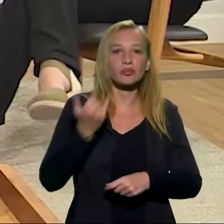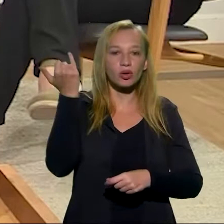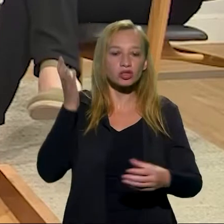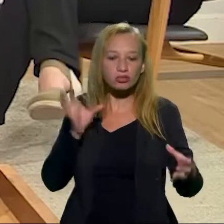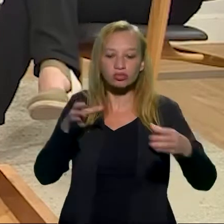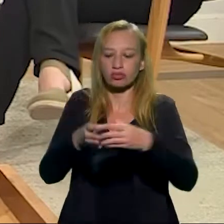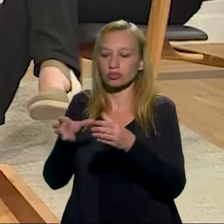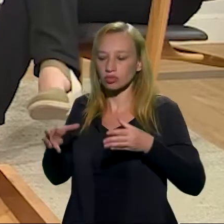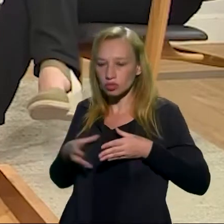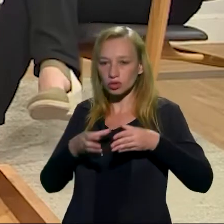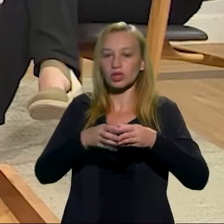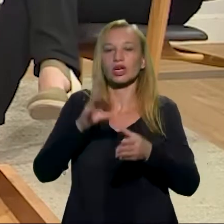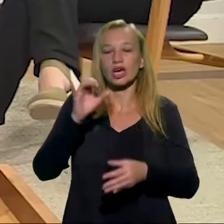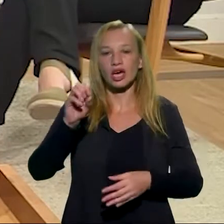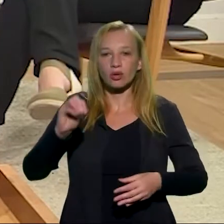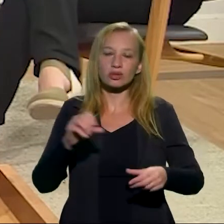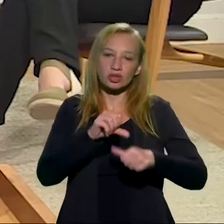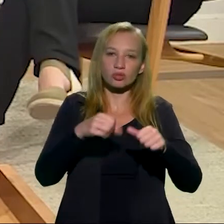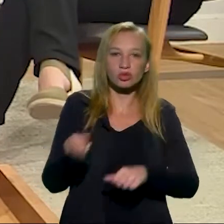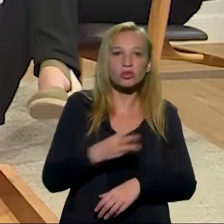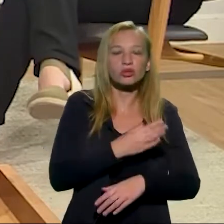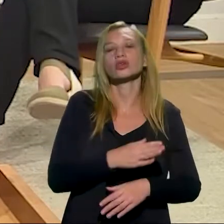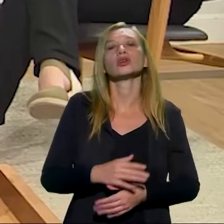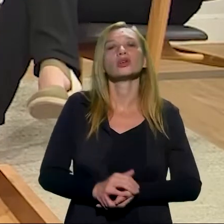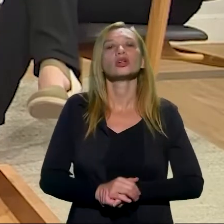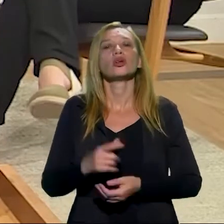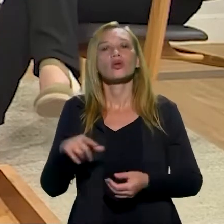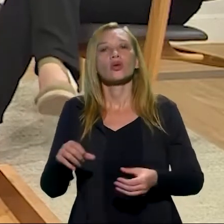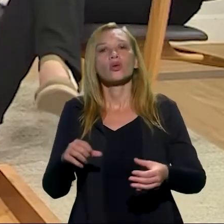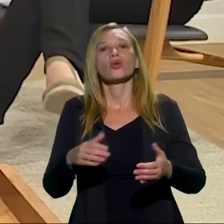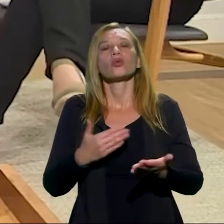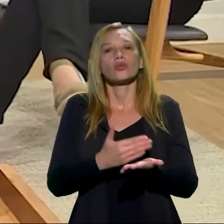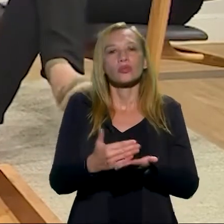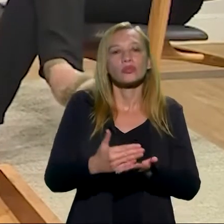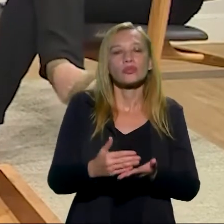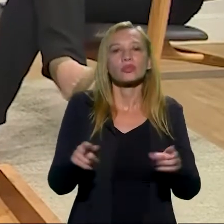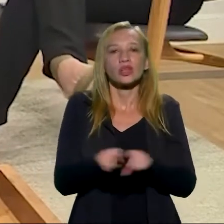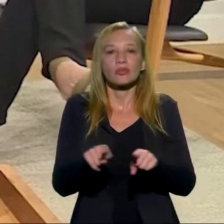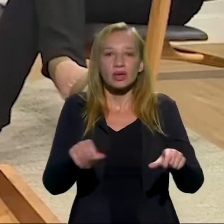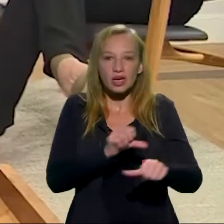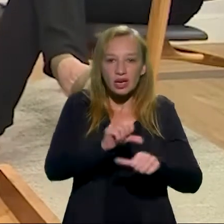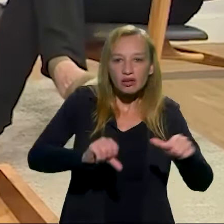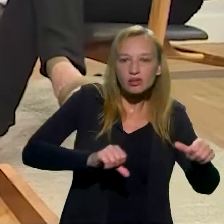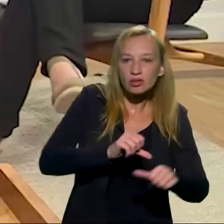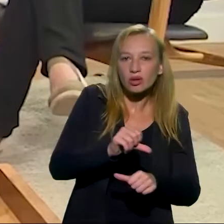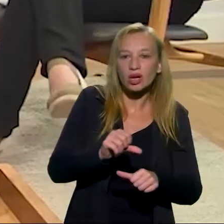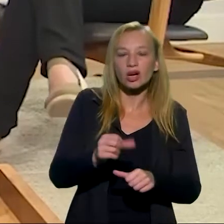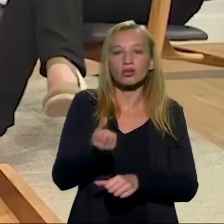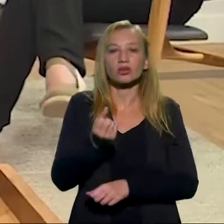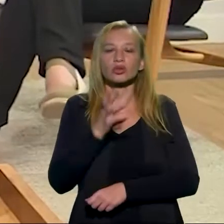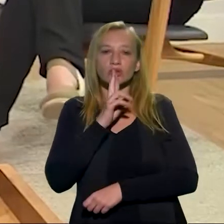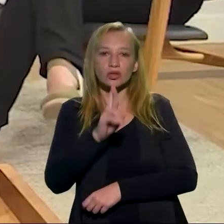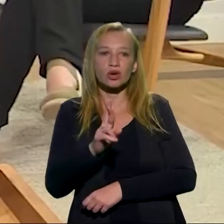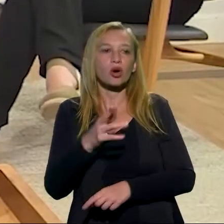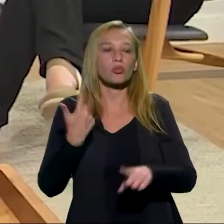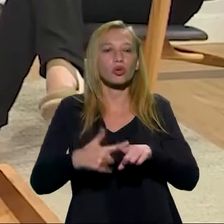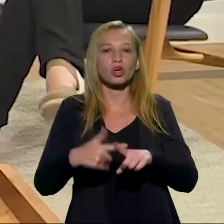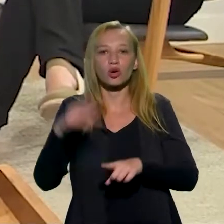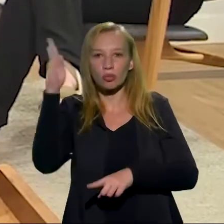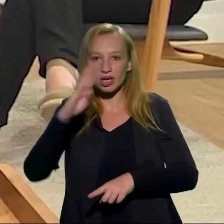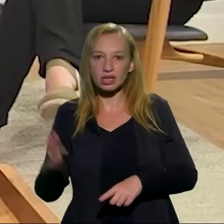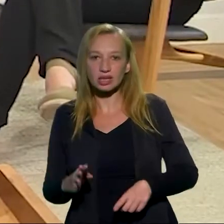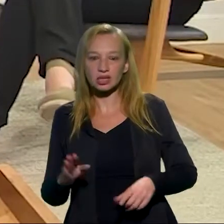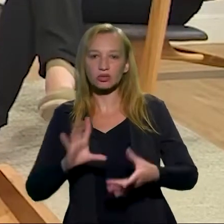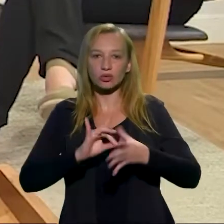para que a gente impulsione o ecossistema de inovação. E que a gente comece também a virar um pouco esses resultados, porque o Brasil, no